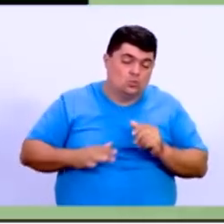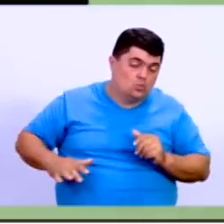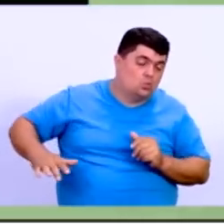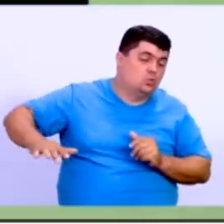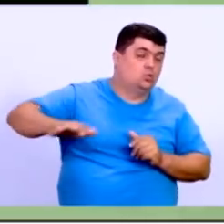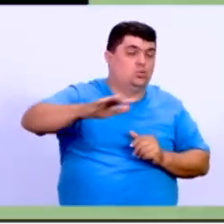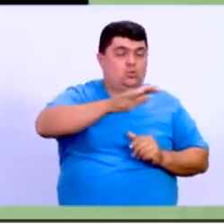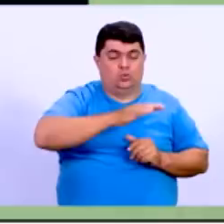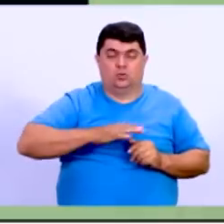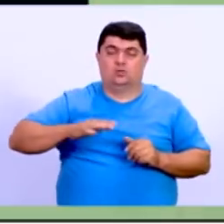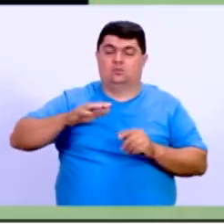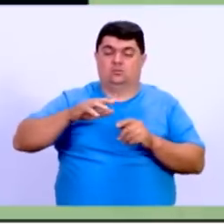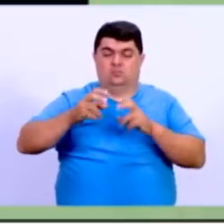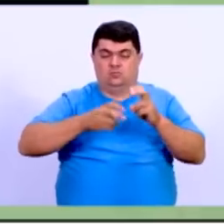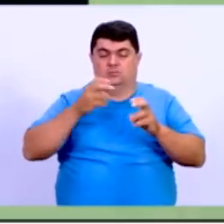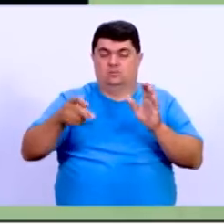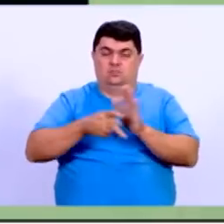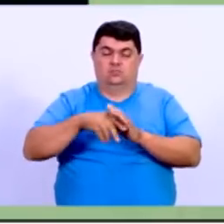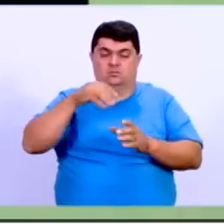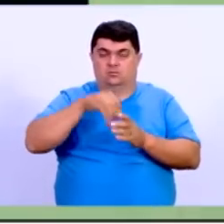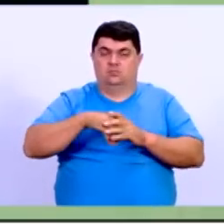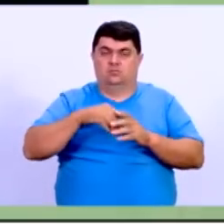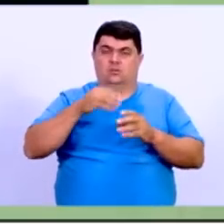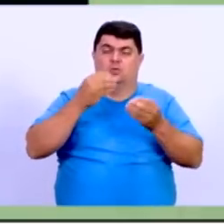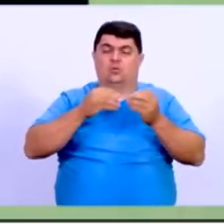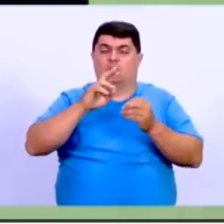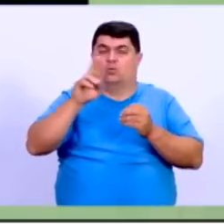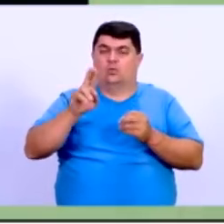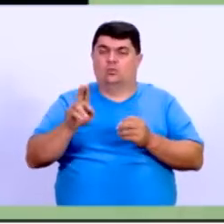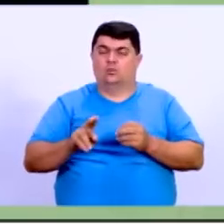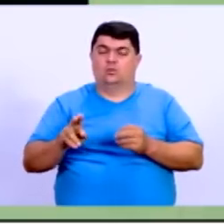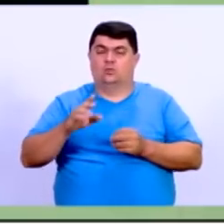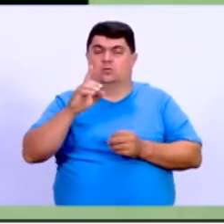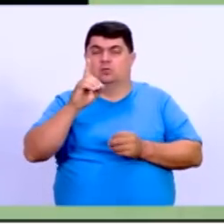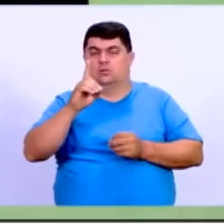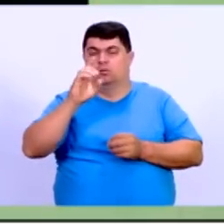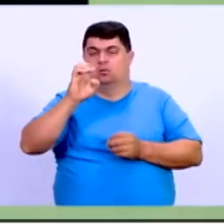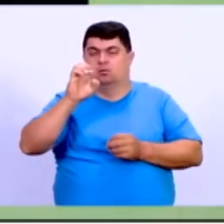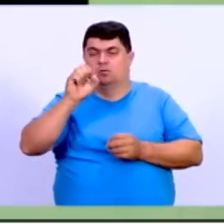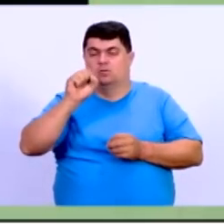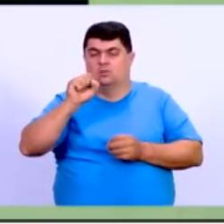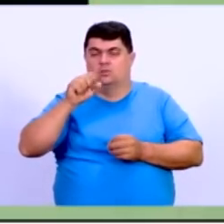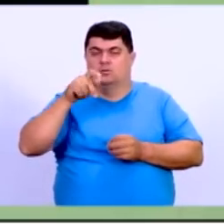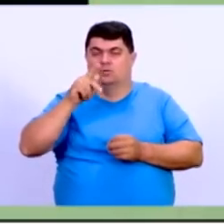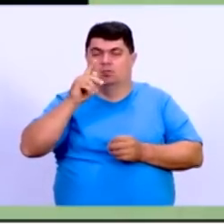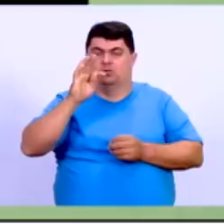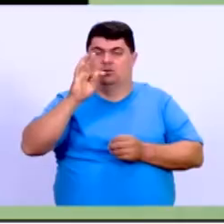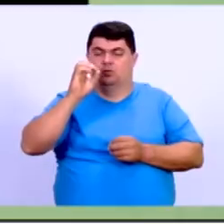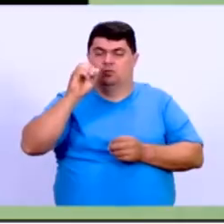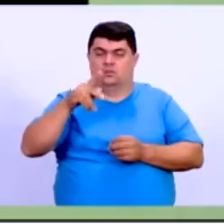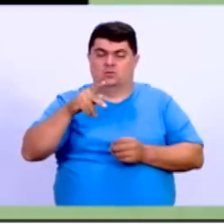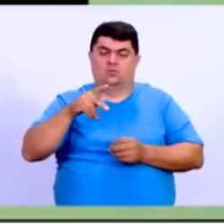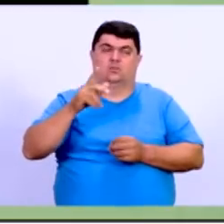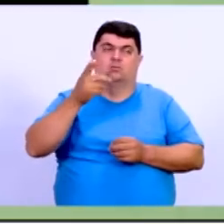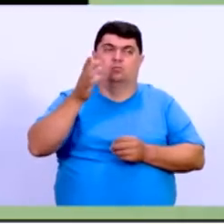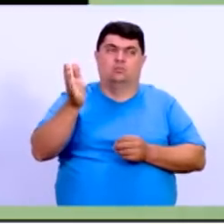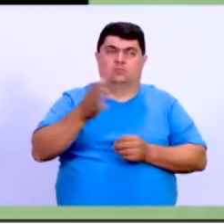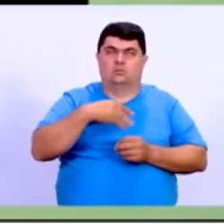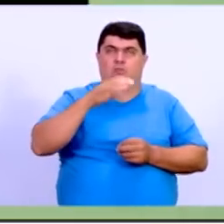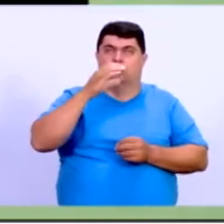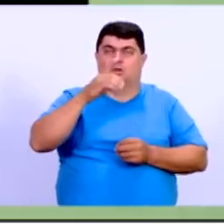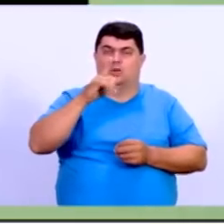outras máquinas da rede. Qual é o nome dessas máquinas? Desktop, né? Clientes.